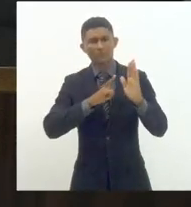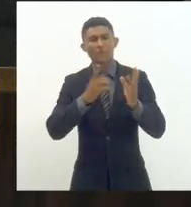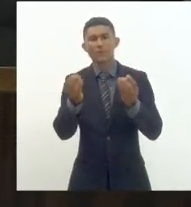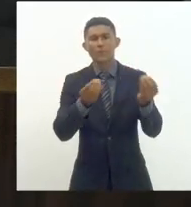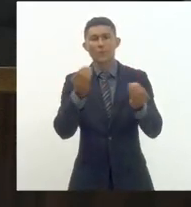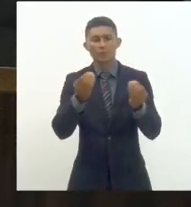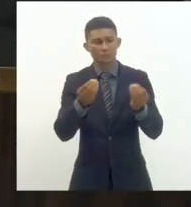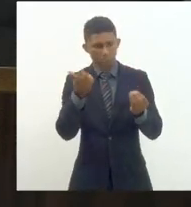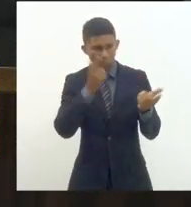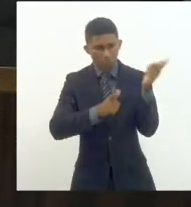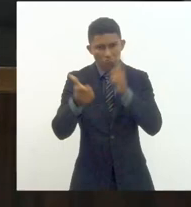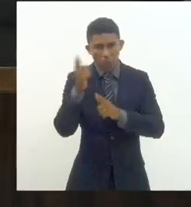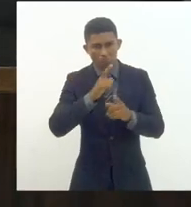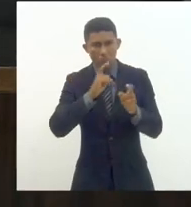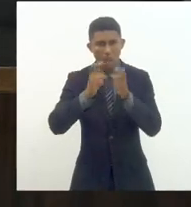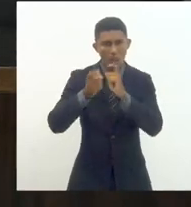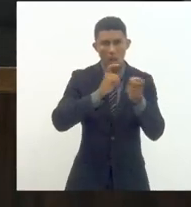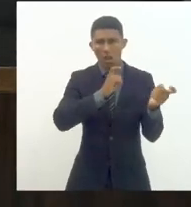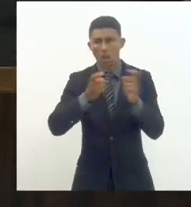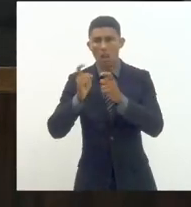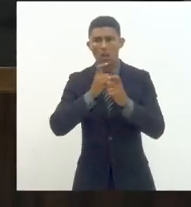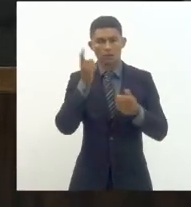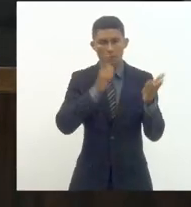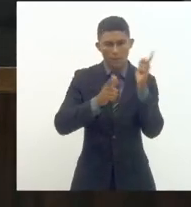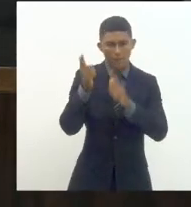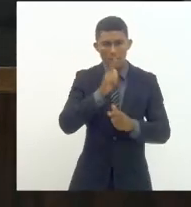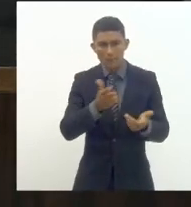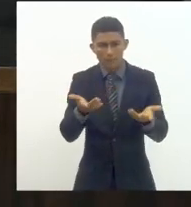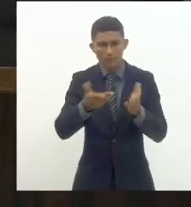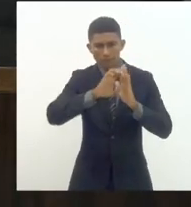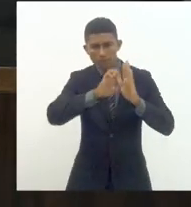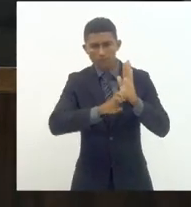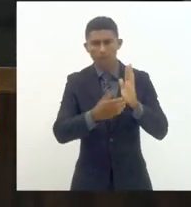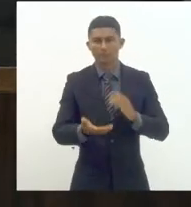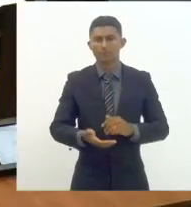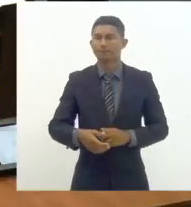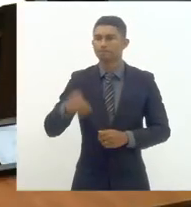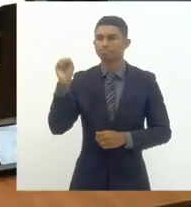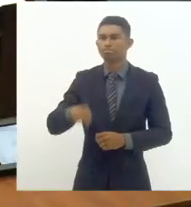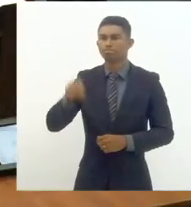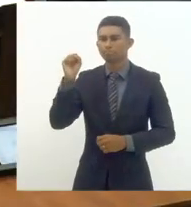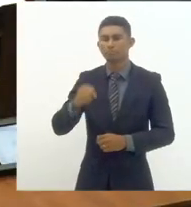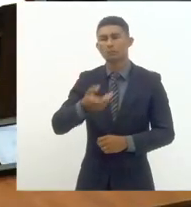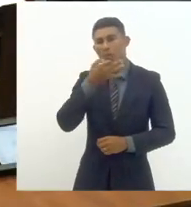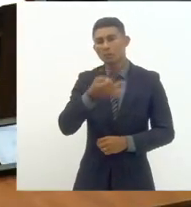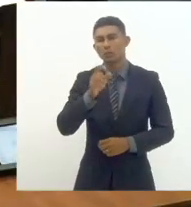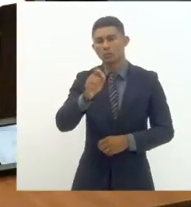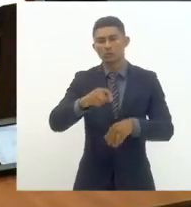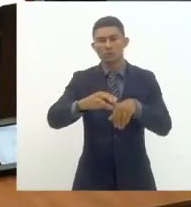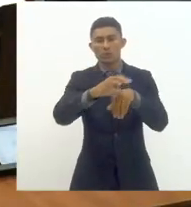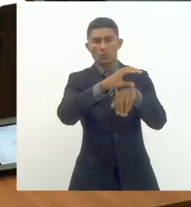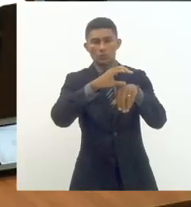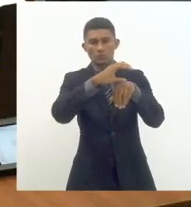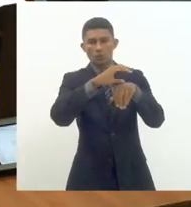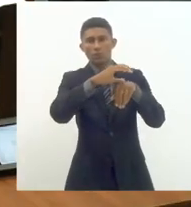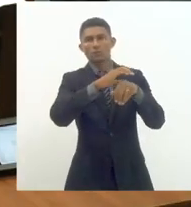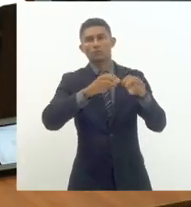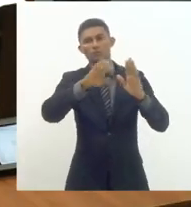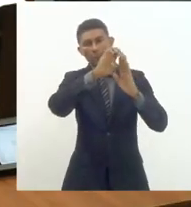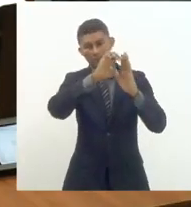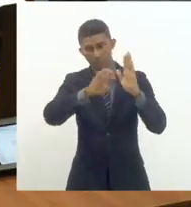Você negociou, deputado Flávio? Com o Rodrigo, a emenda? Okay. O parecer, senhor presidente, é pela constitucionalidade com